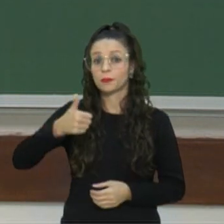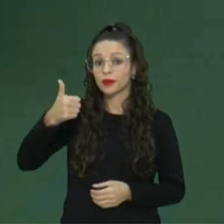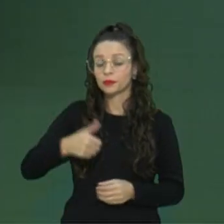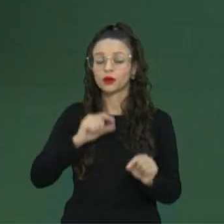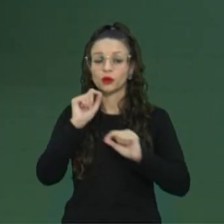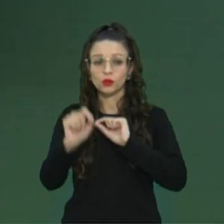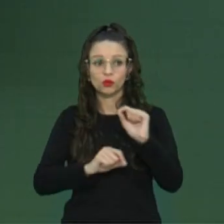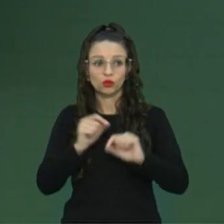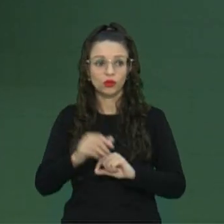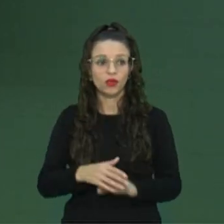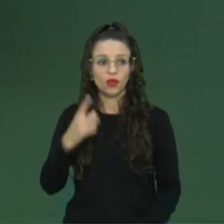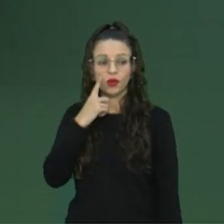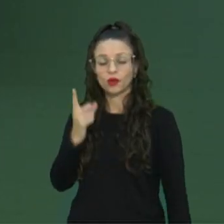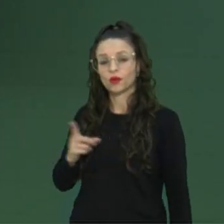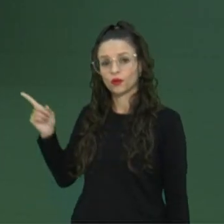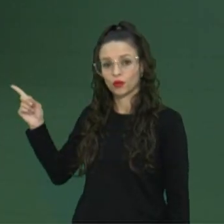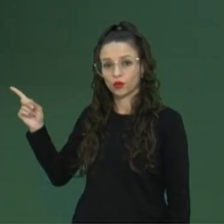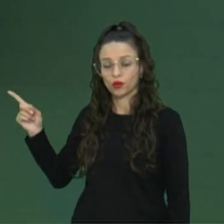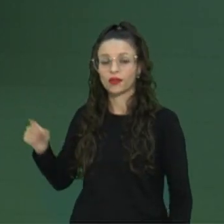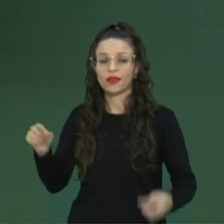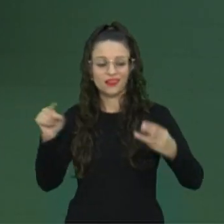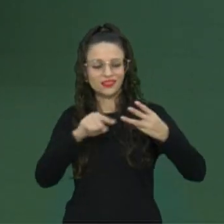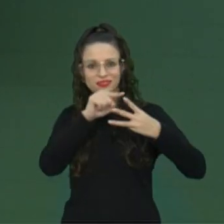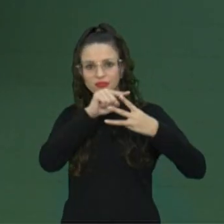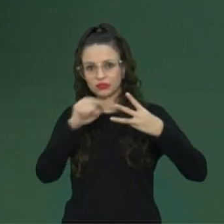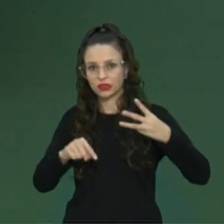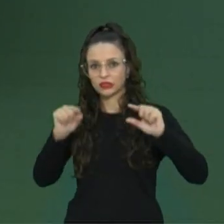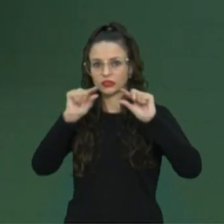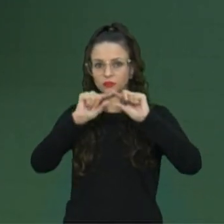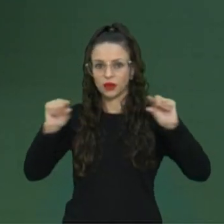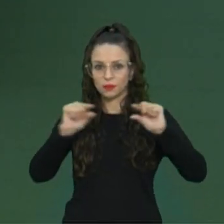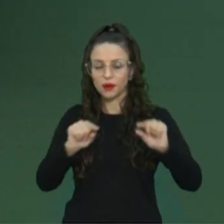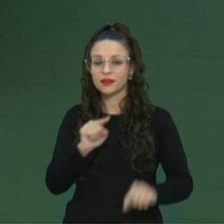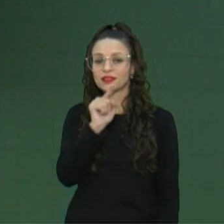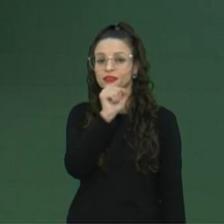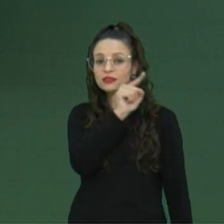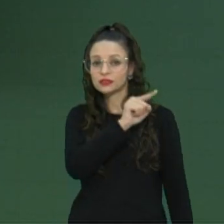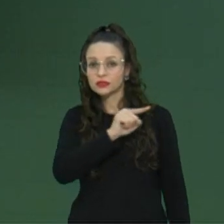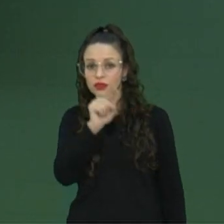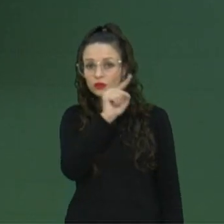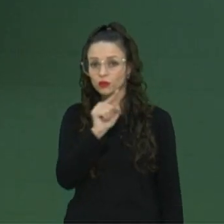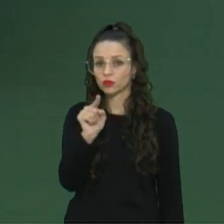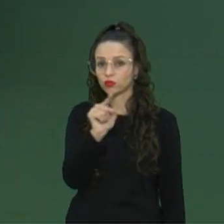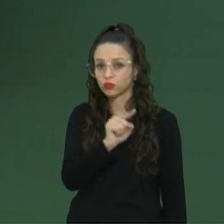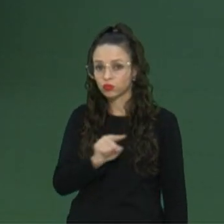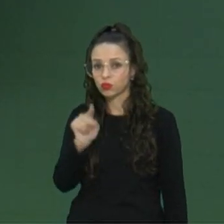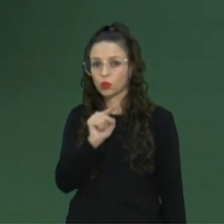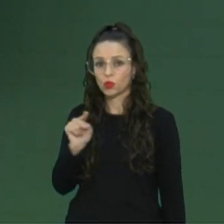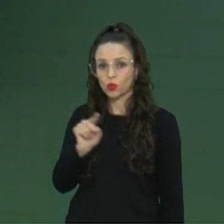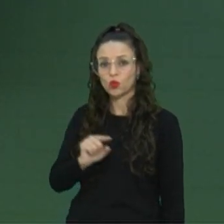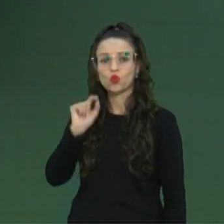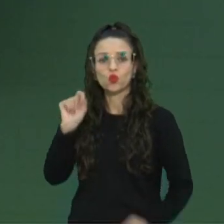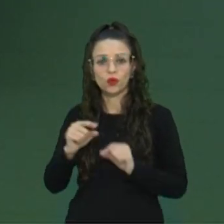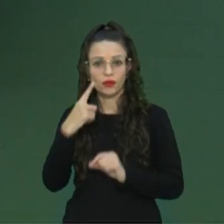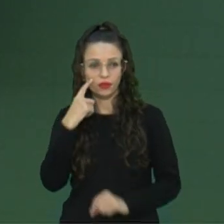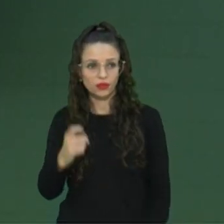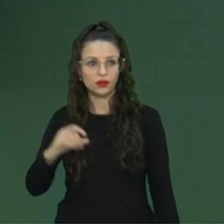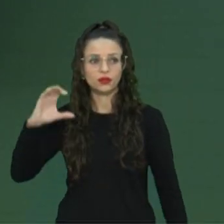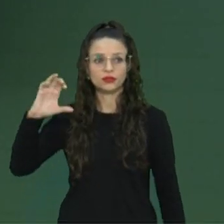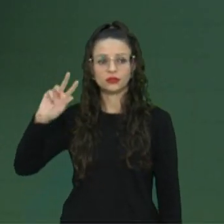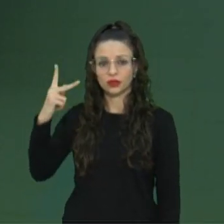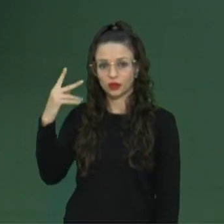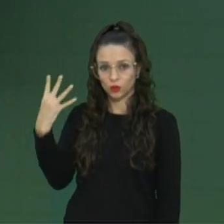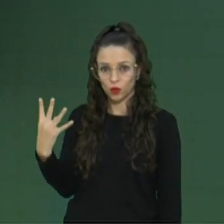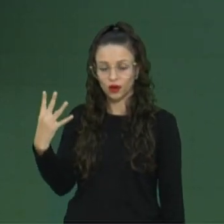passo, então, vou trazer de novo aqui as três equações. Circulei quais são as substâncias do meu interesse. Então, eu tenho o